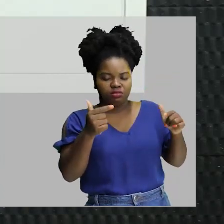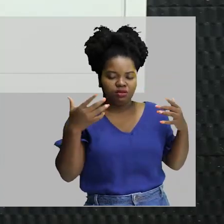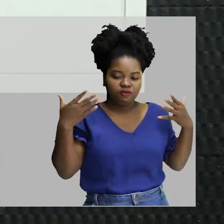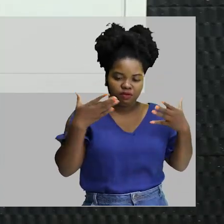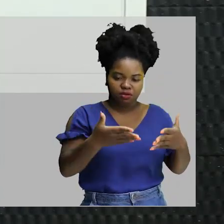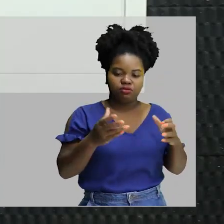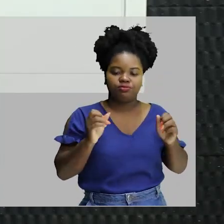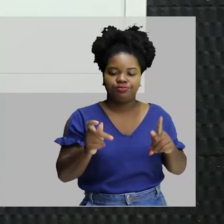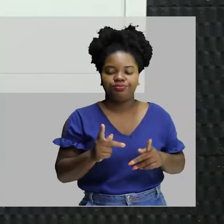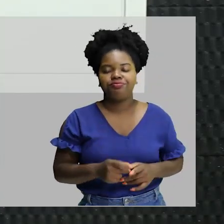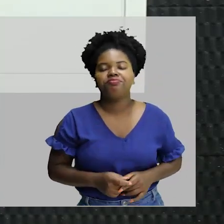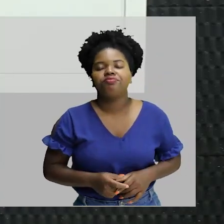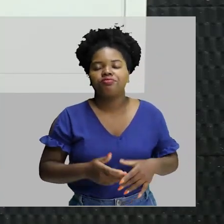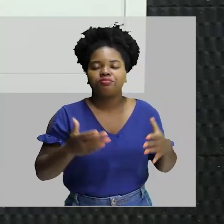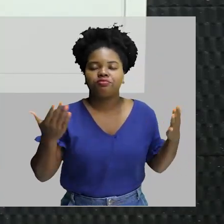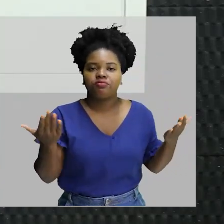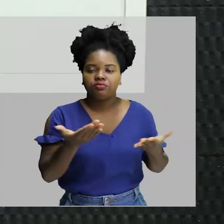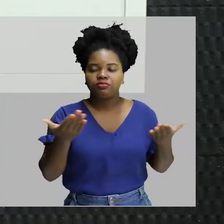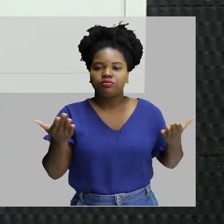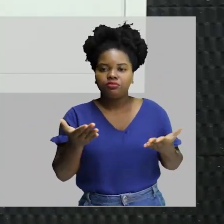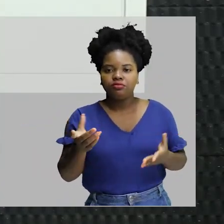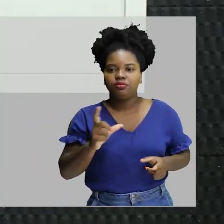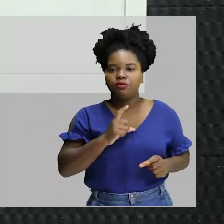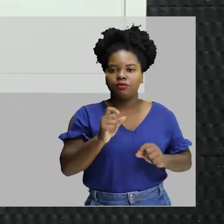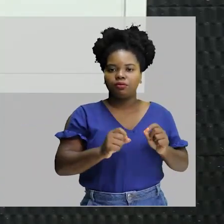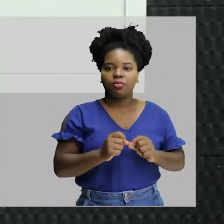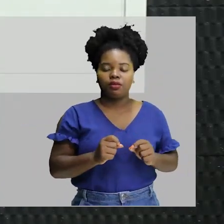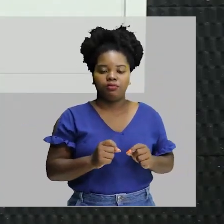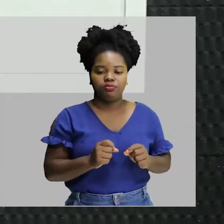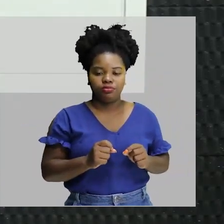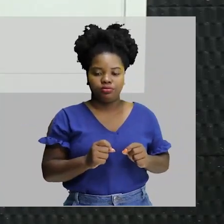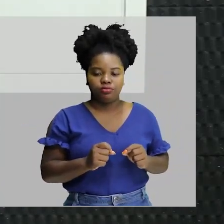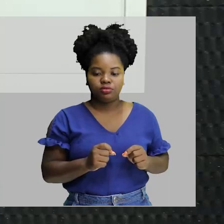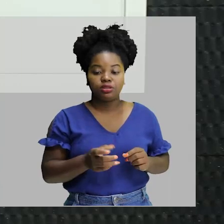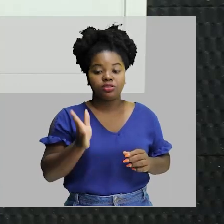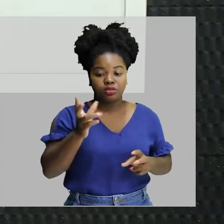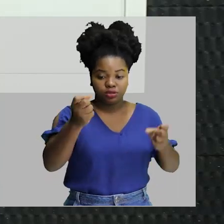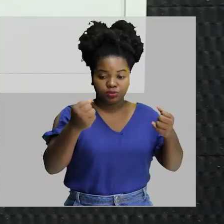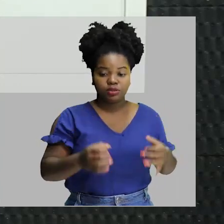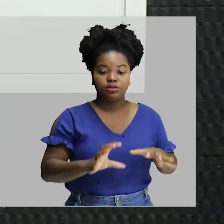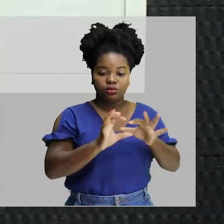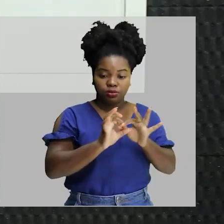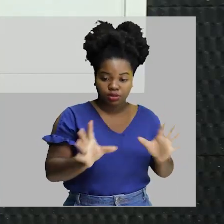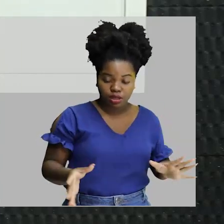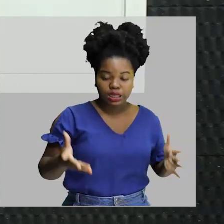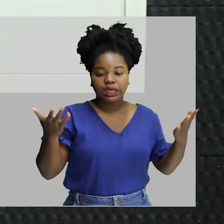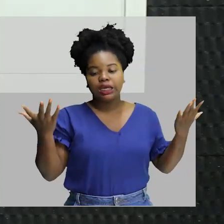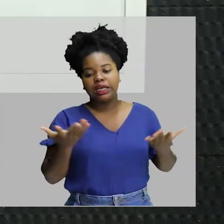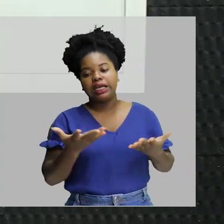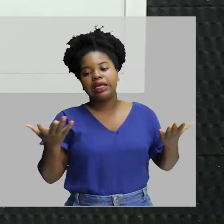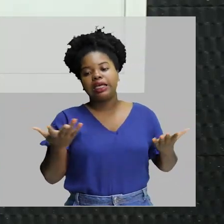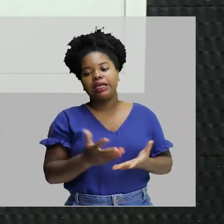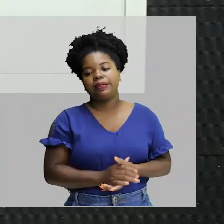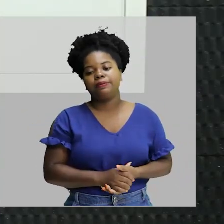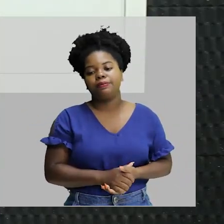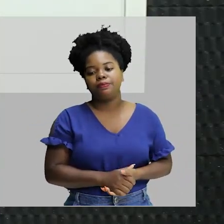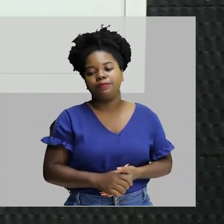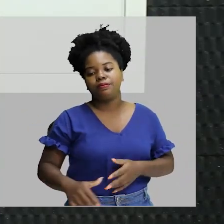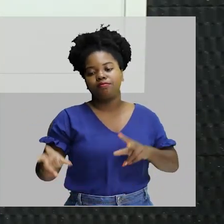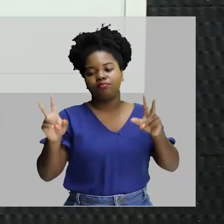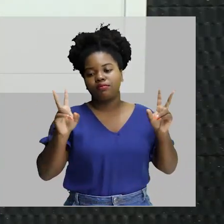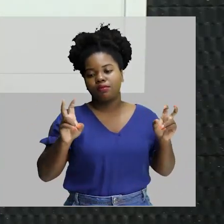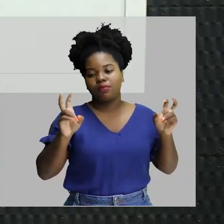vamos agora tratar de um tema, nós já falamos sobre liberdade. Agora nós vamos falar sobre um